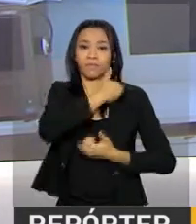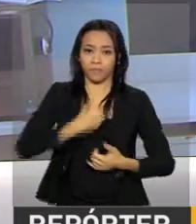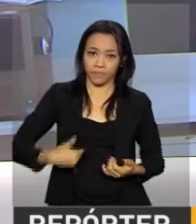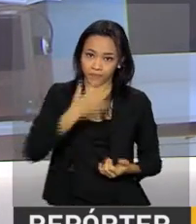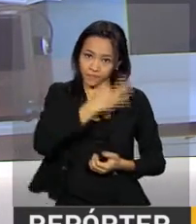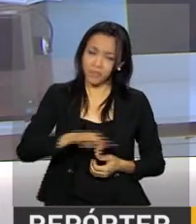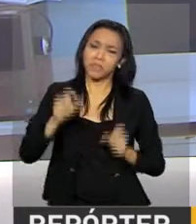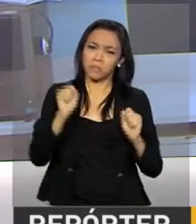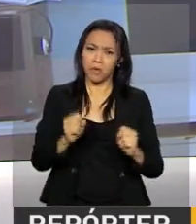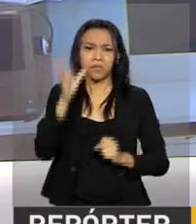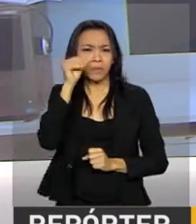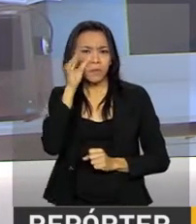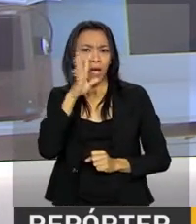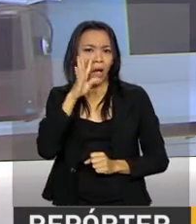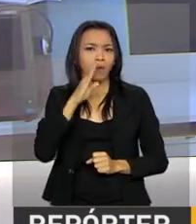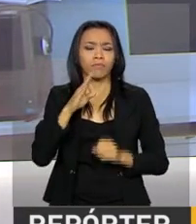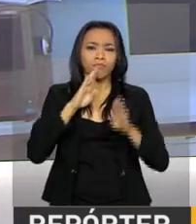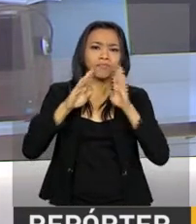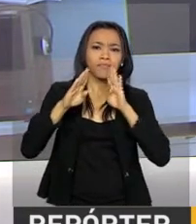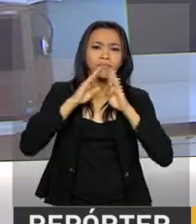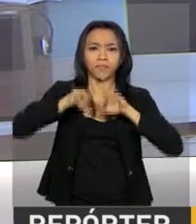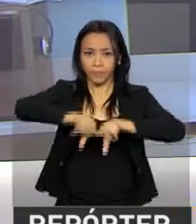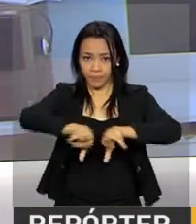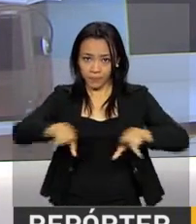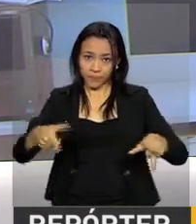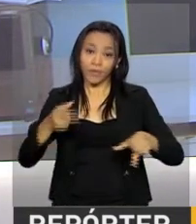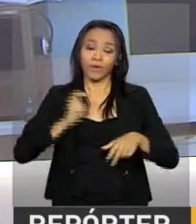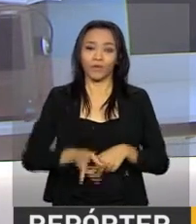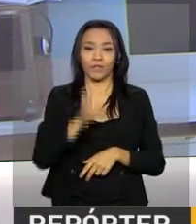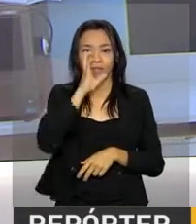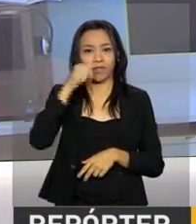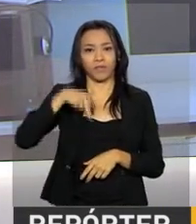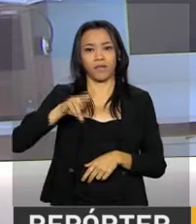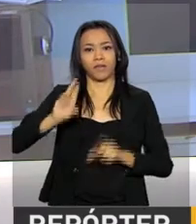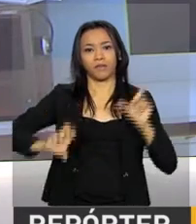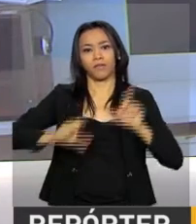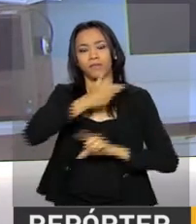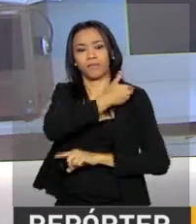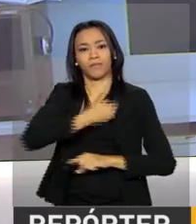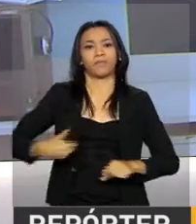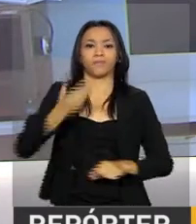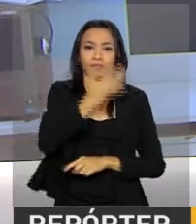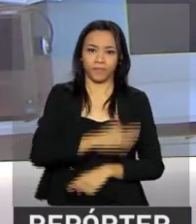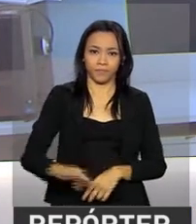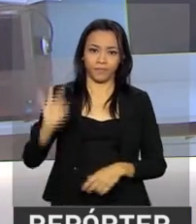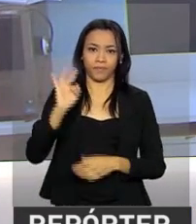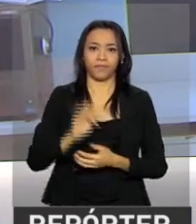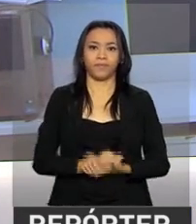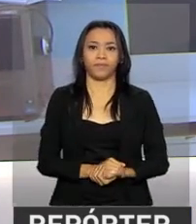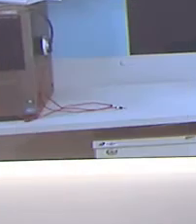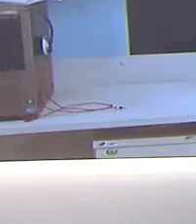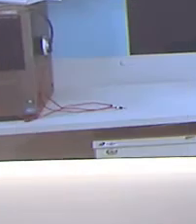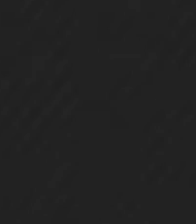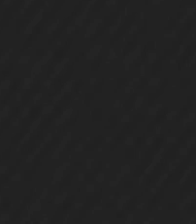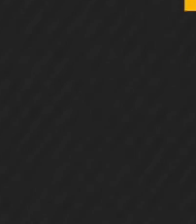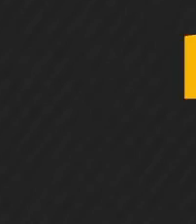federal acompanhe também as novidades em nossas redes sociais continue com a gente no br a tv do governo federal